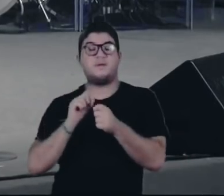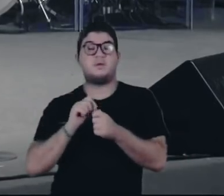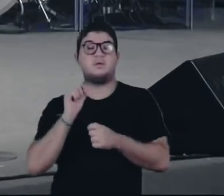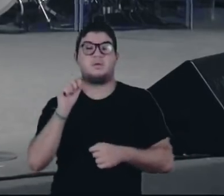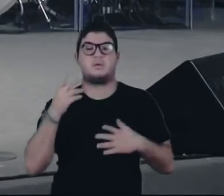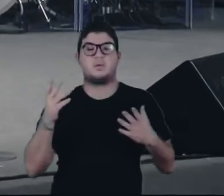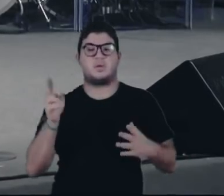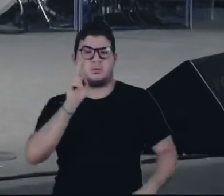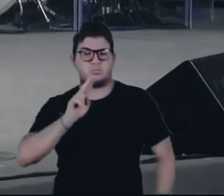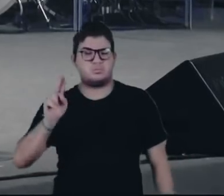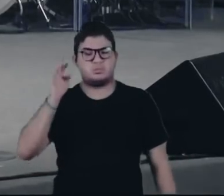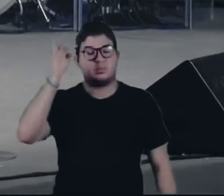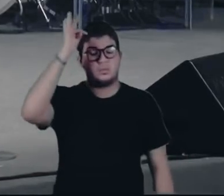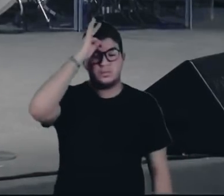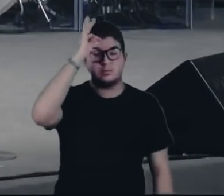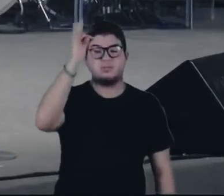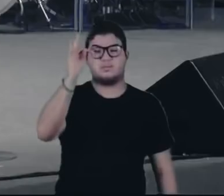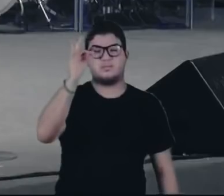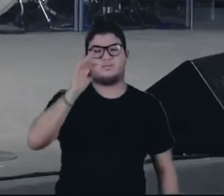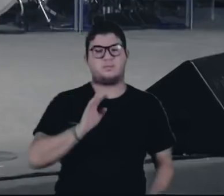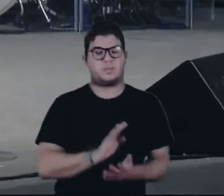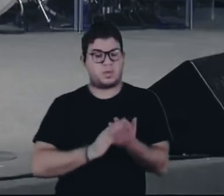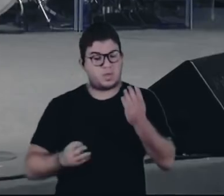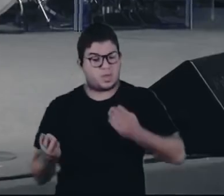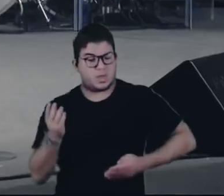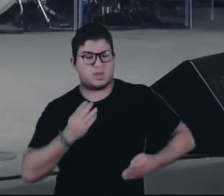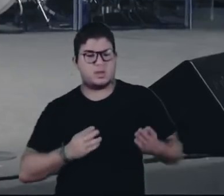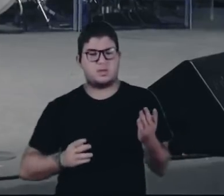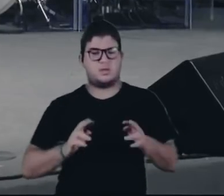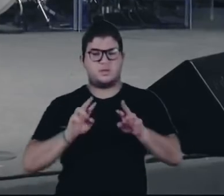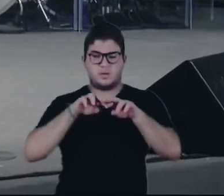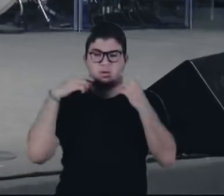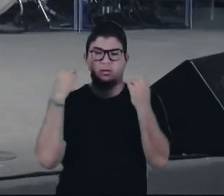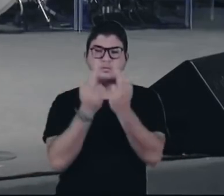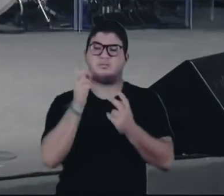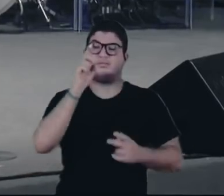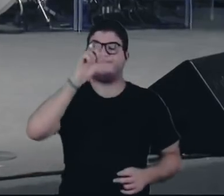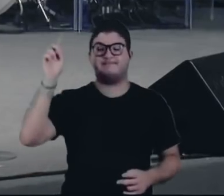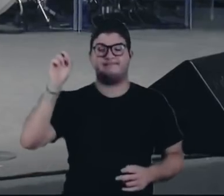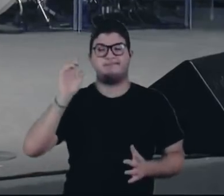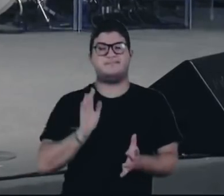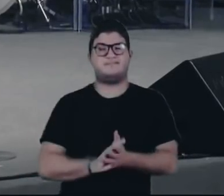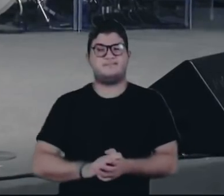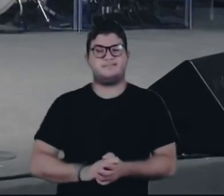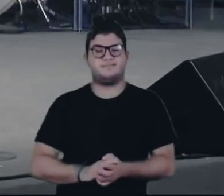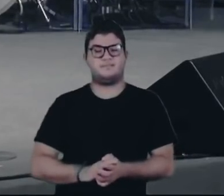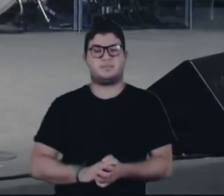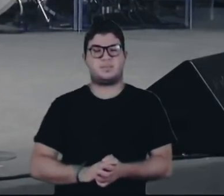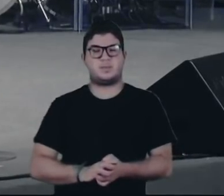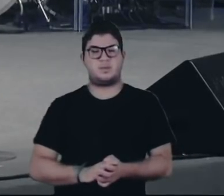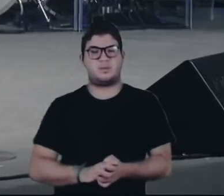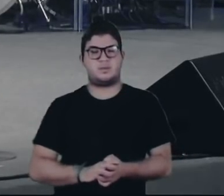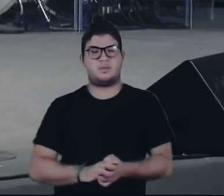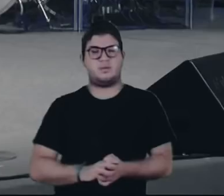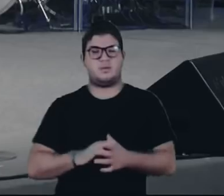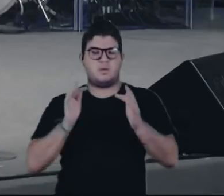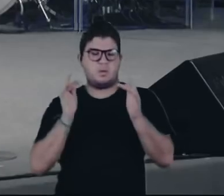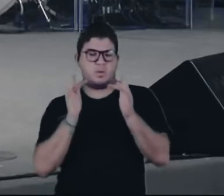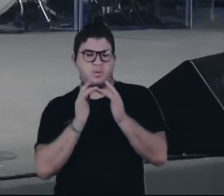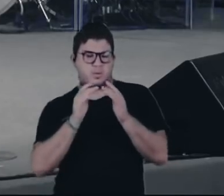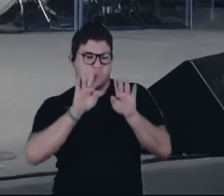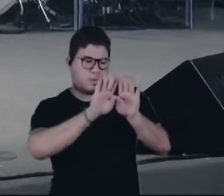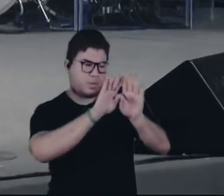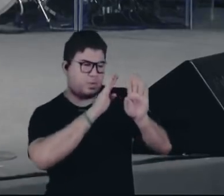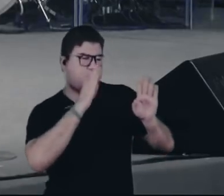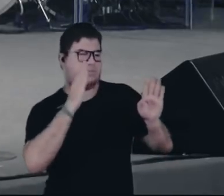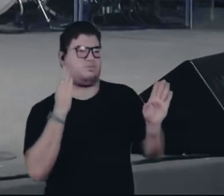Usou o talento a serviço do reino de Deus, mesmo que de uma forma indireta. Mas quando ela estava abrindo a porta da